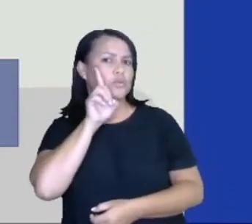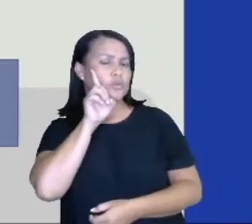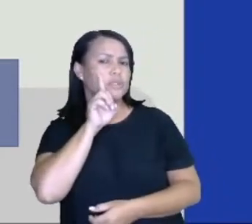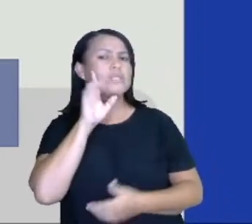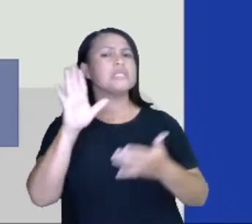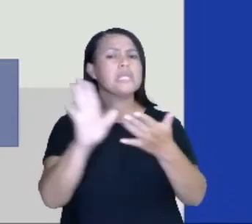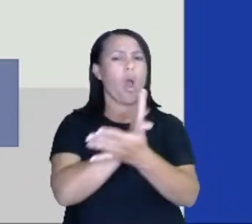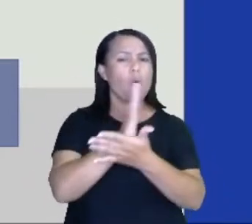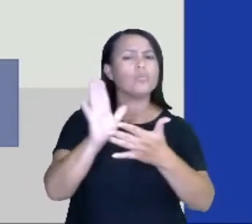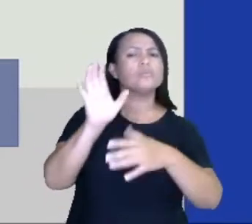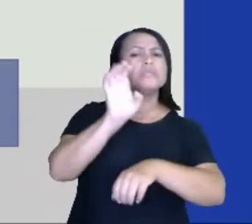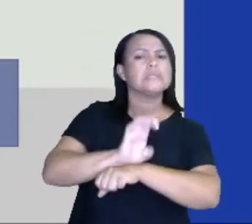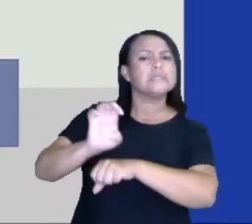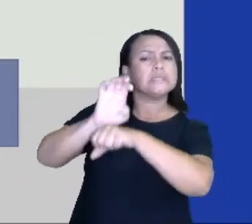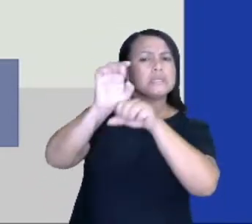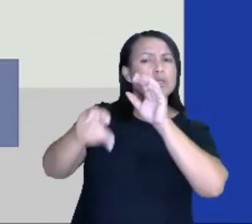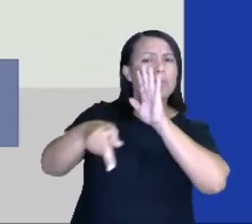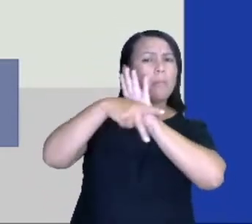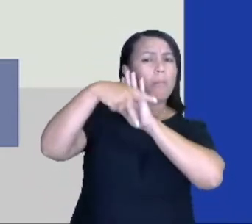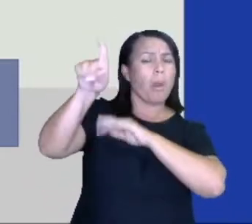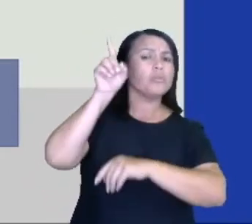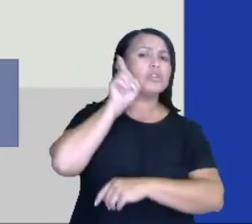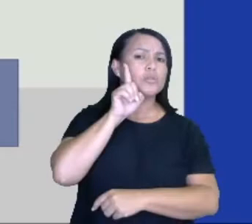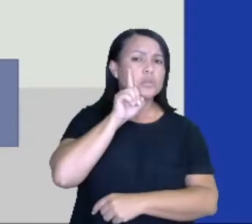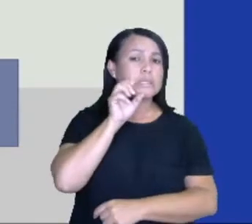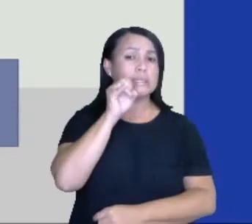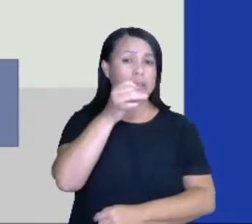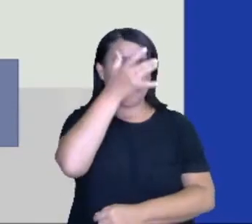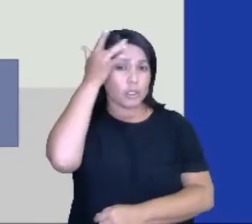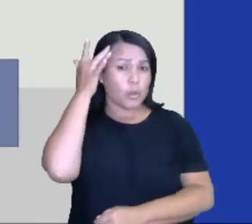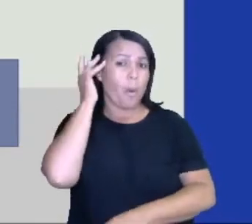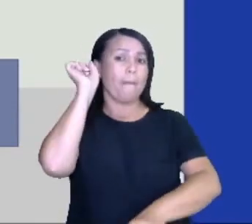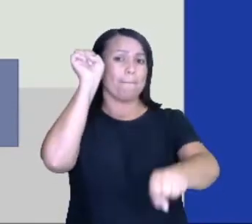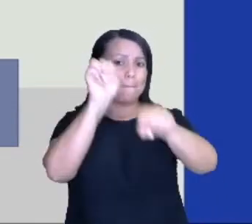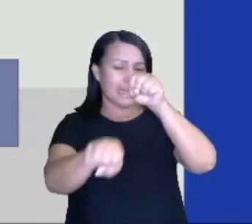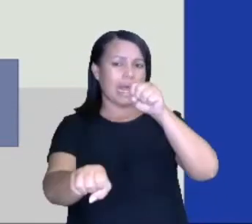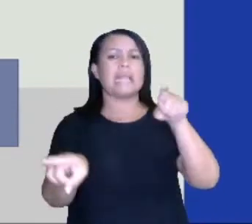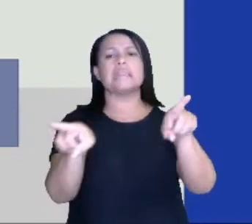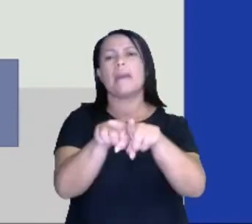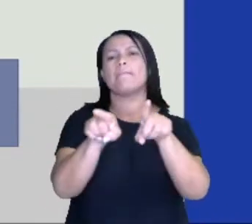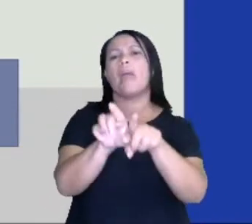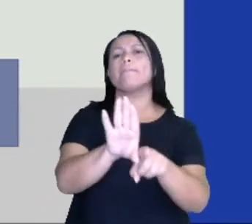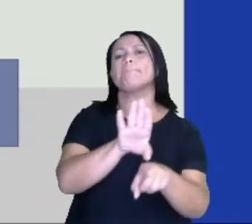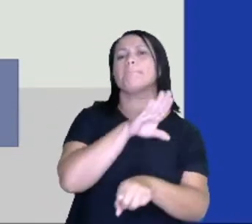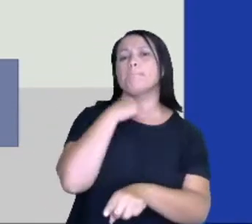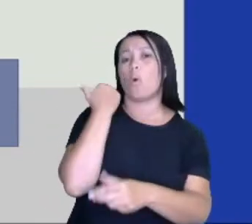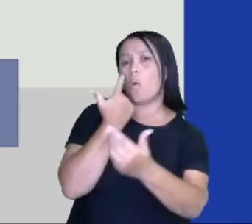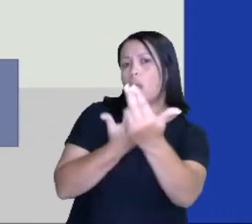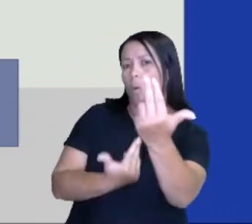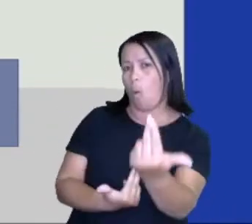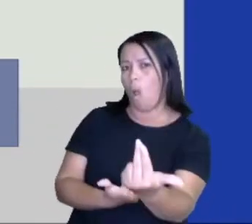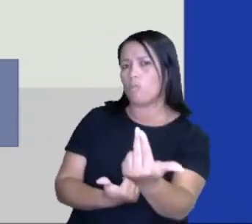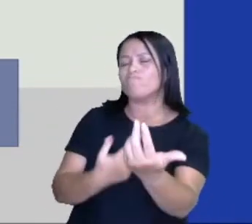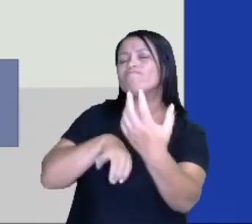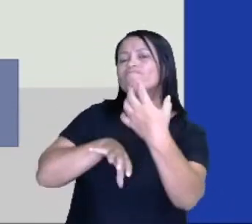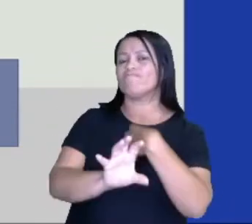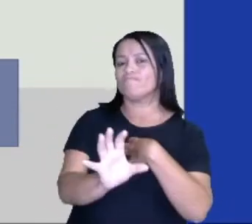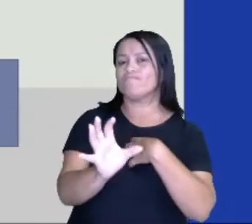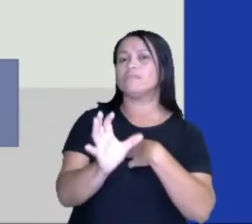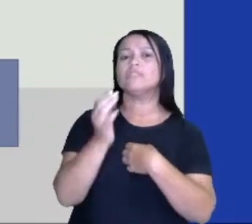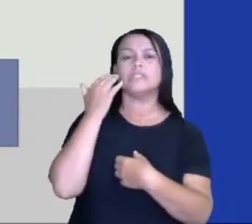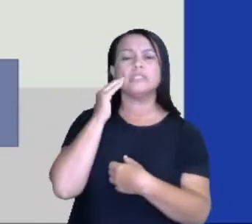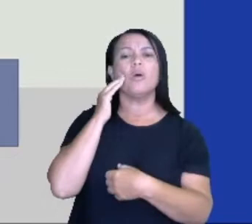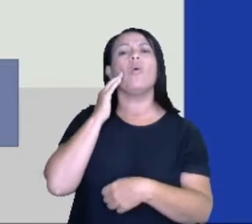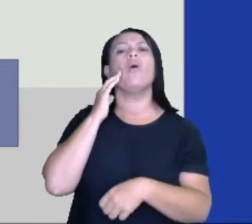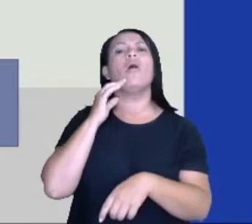alguns estados dos Estados Unidos, a pena de morte é lei. Determinados crimes cometidos